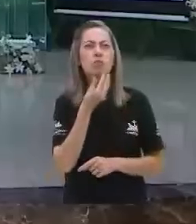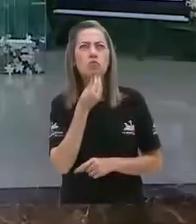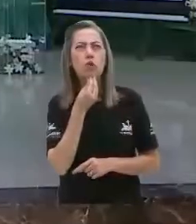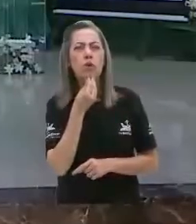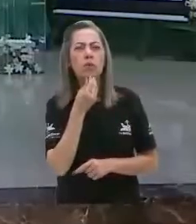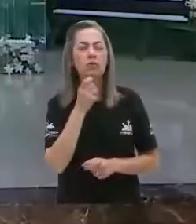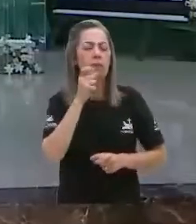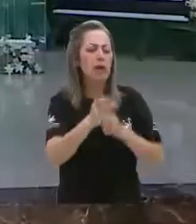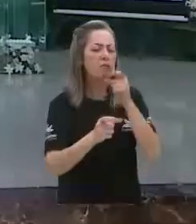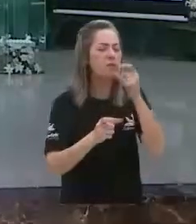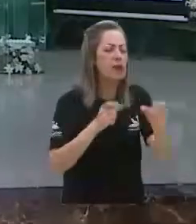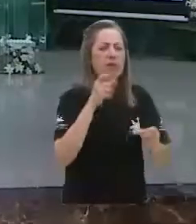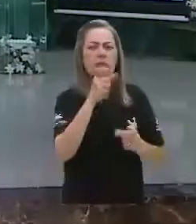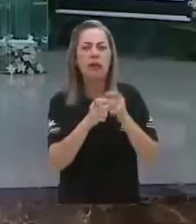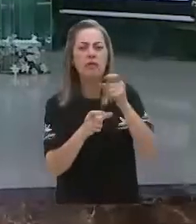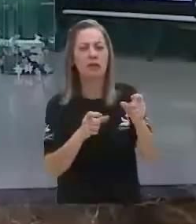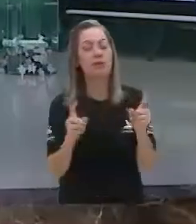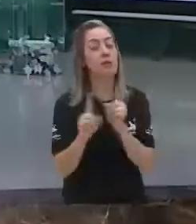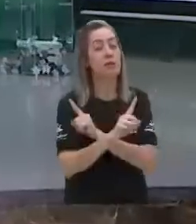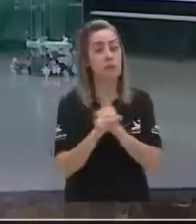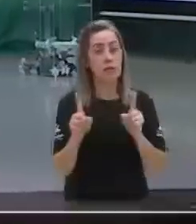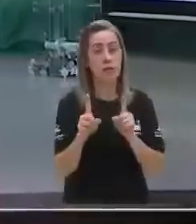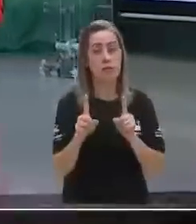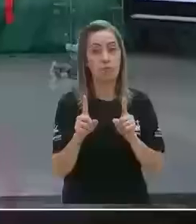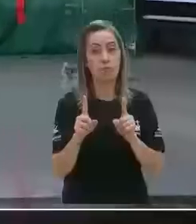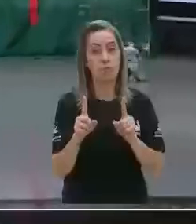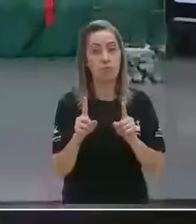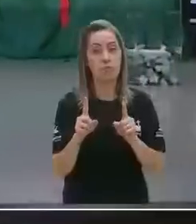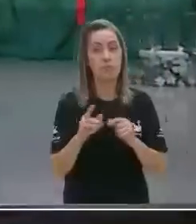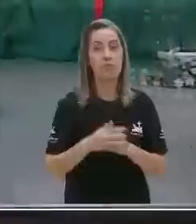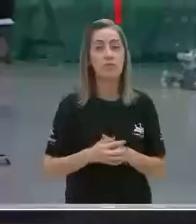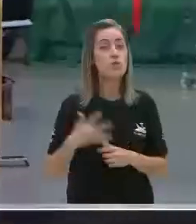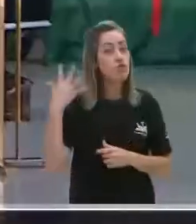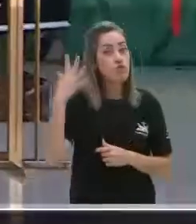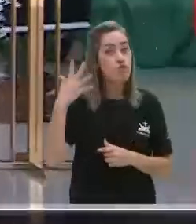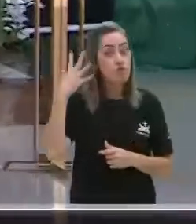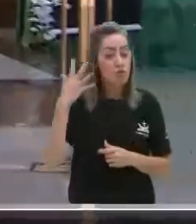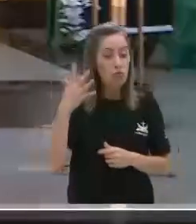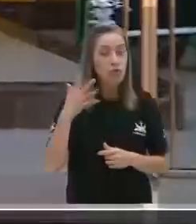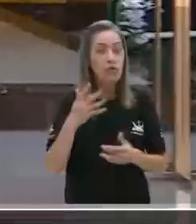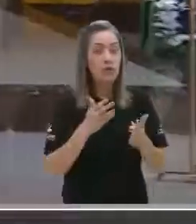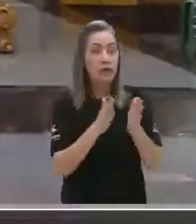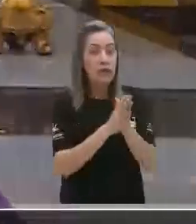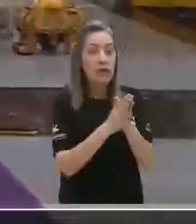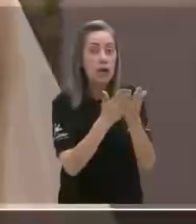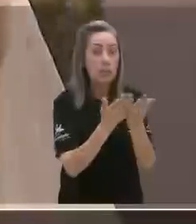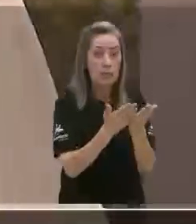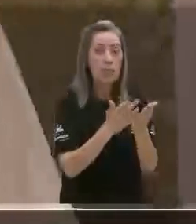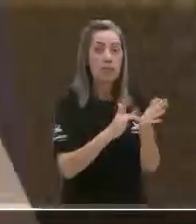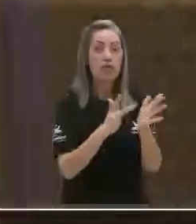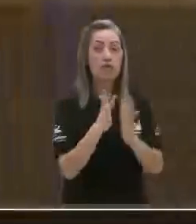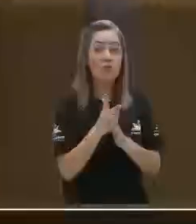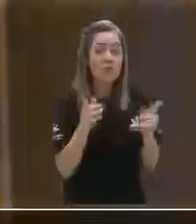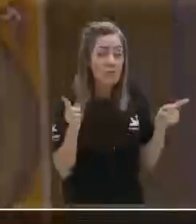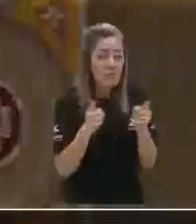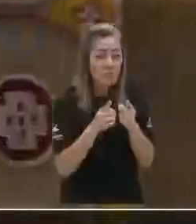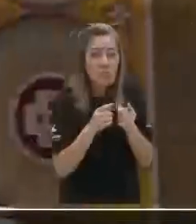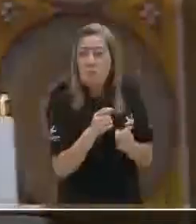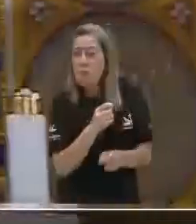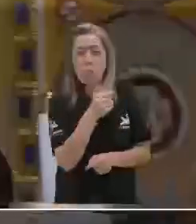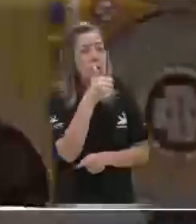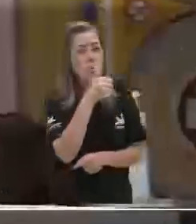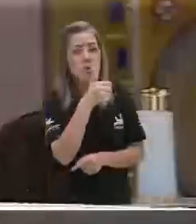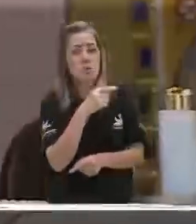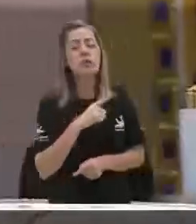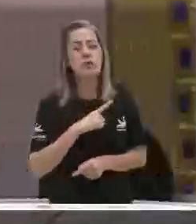palavras. Os discursos na Bíblia de Jesus são mínimos. Sim,